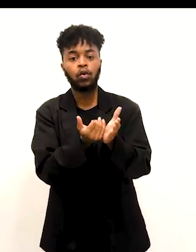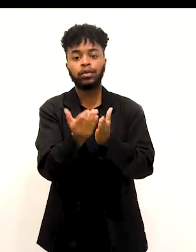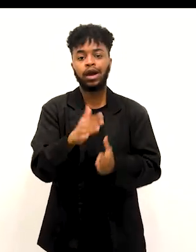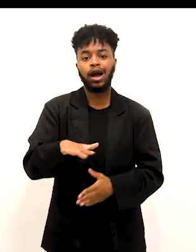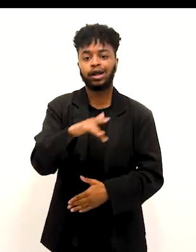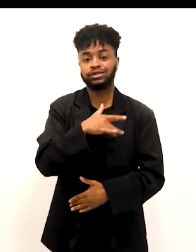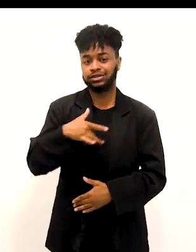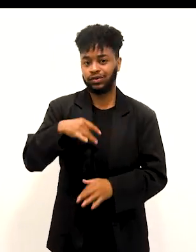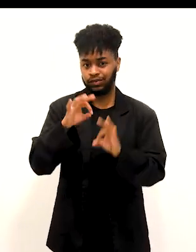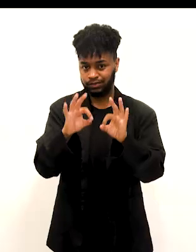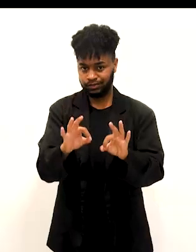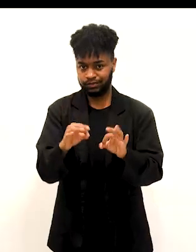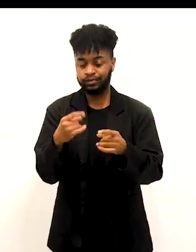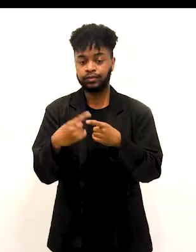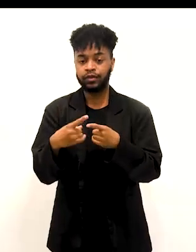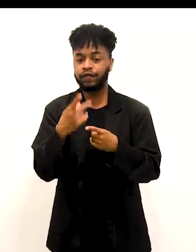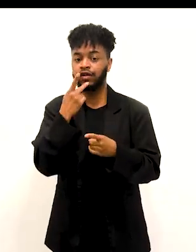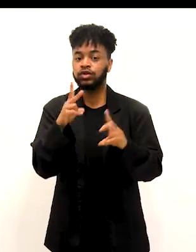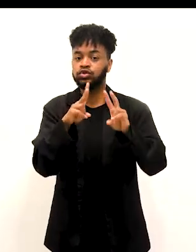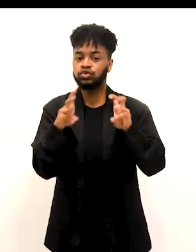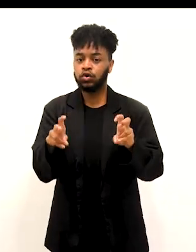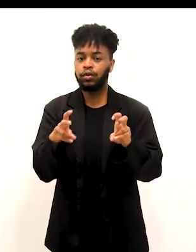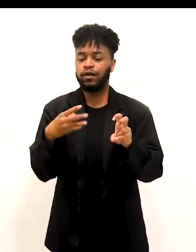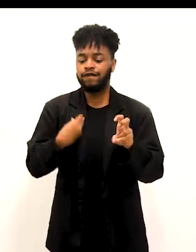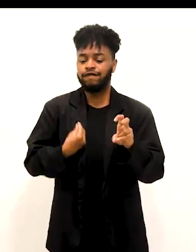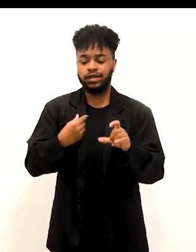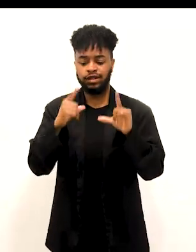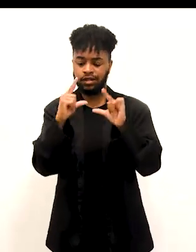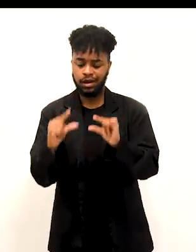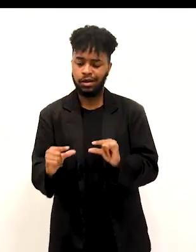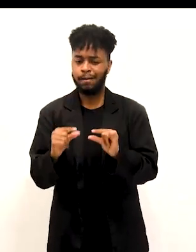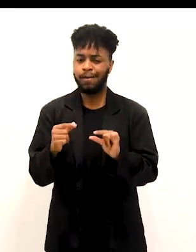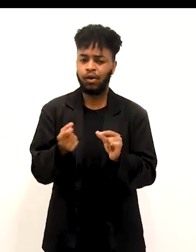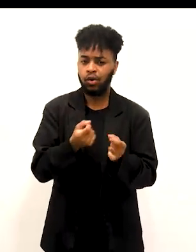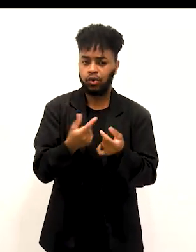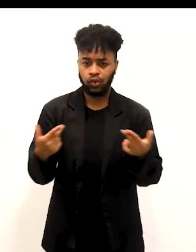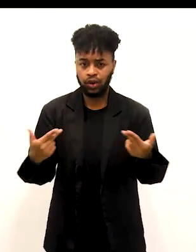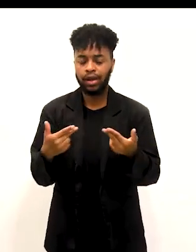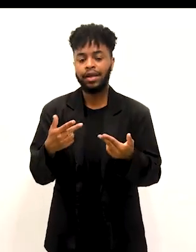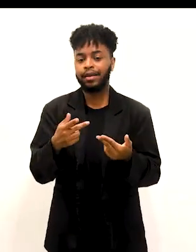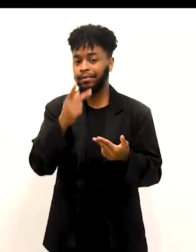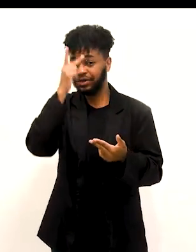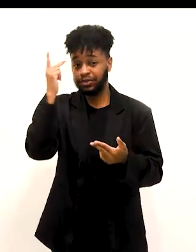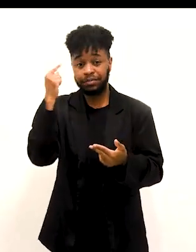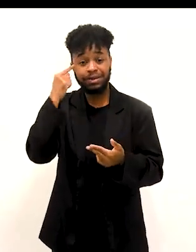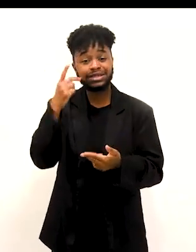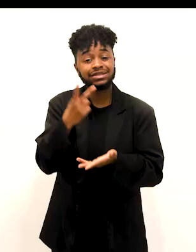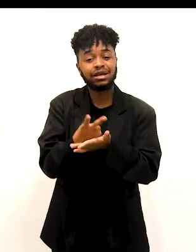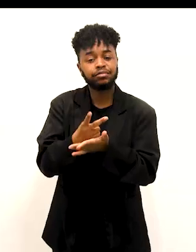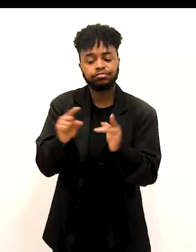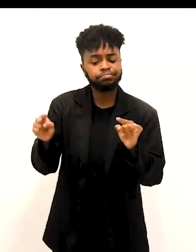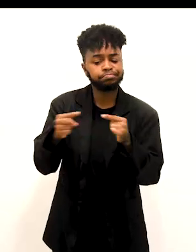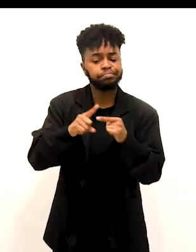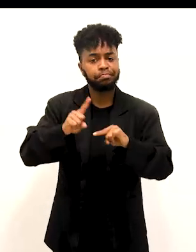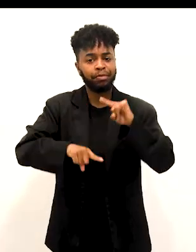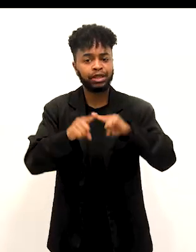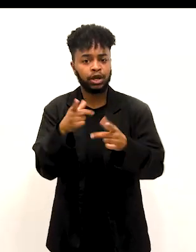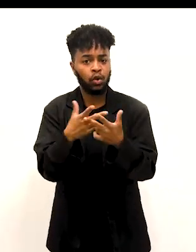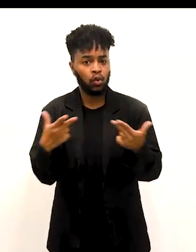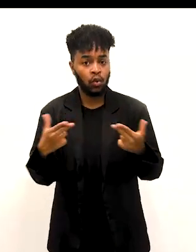transformação começou na área da saúde, né? Quando a gente fala de minimalismo, muita gente associa aí, né, a coisas materiais, mas